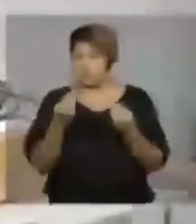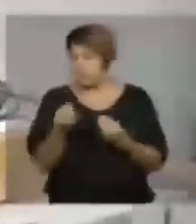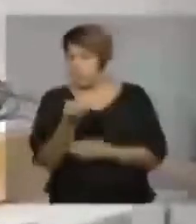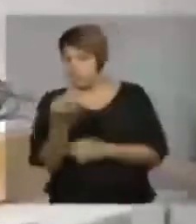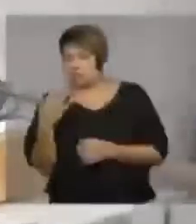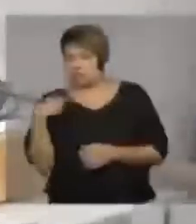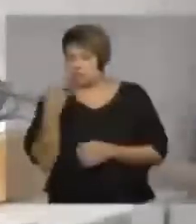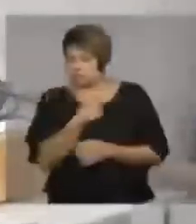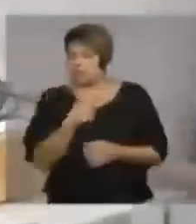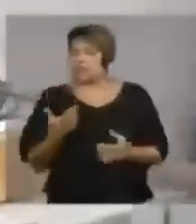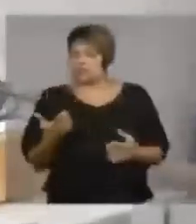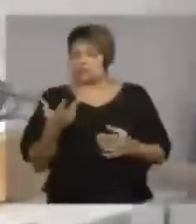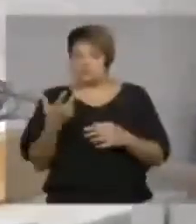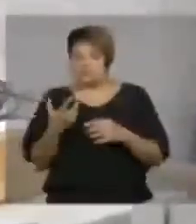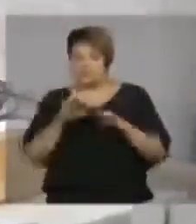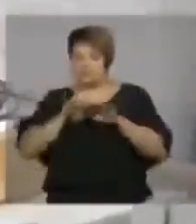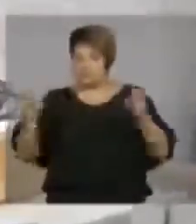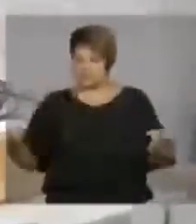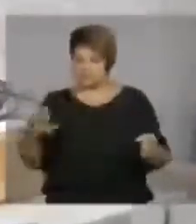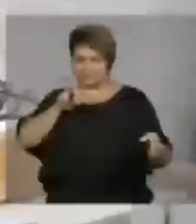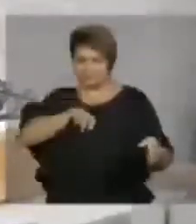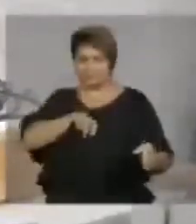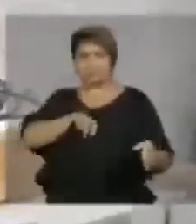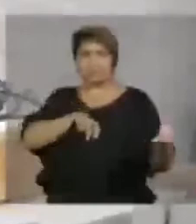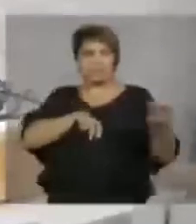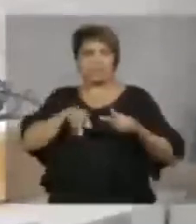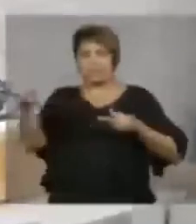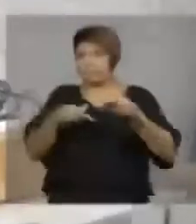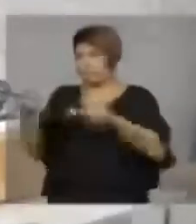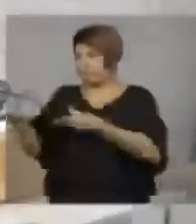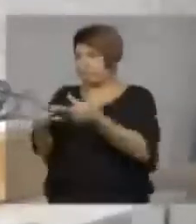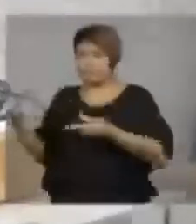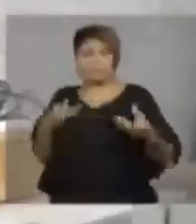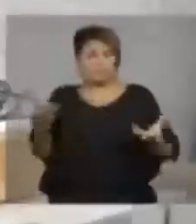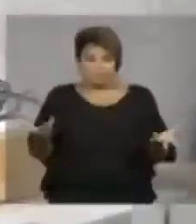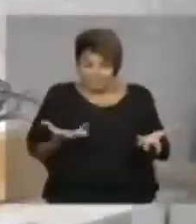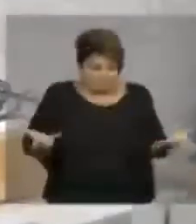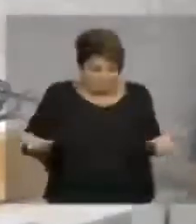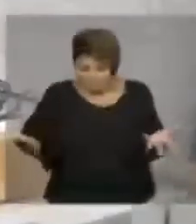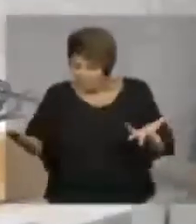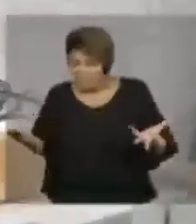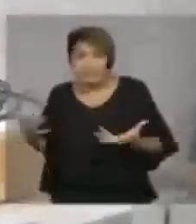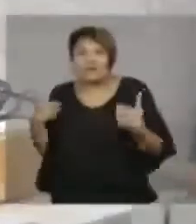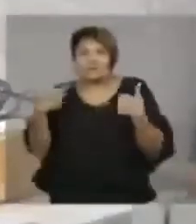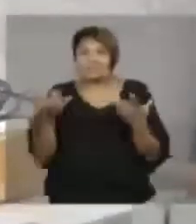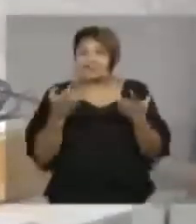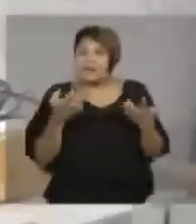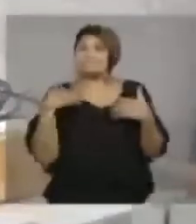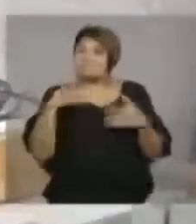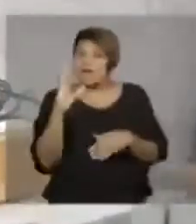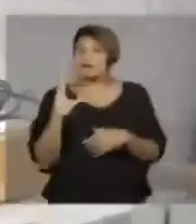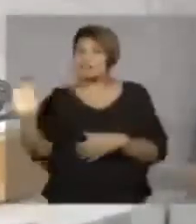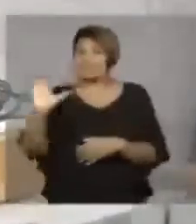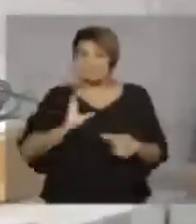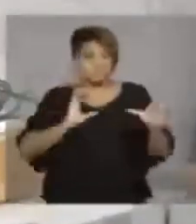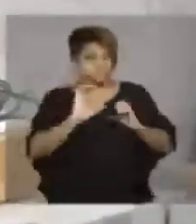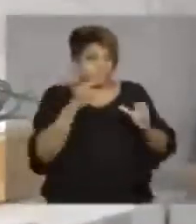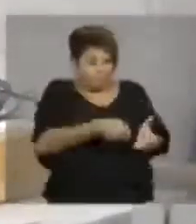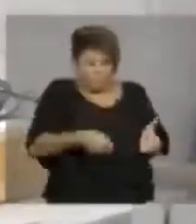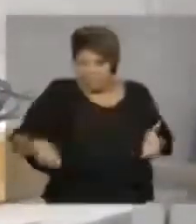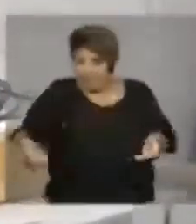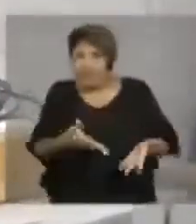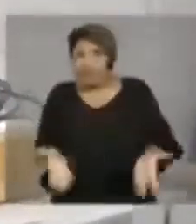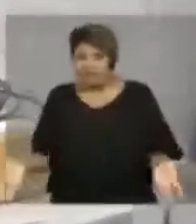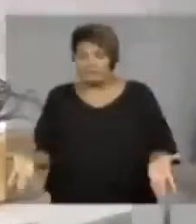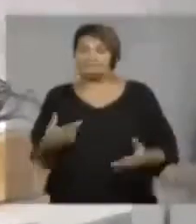mesmos, quando estamos atrás da mesa recebendo as demandas, também temos as nossas demandas, também queremos mais recursos para isso ou para aquilo. No